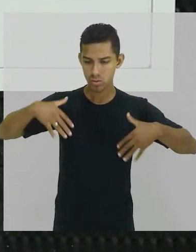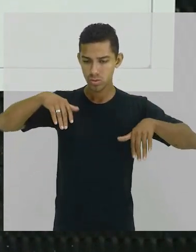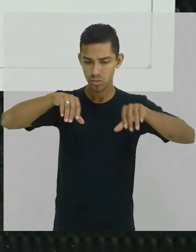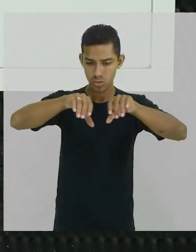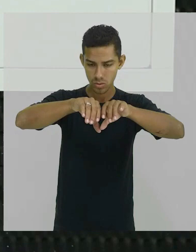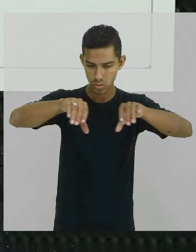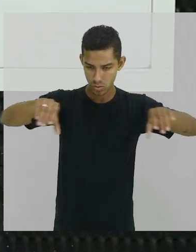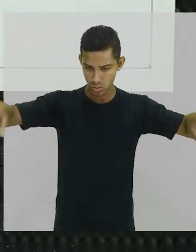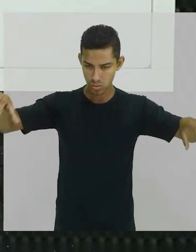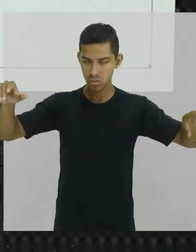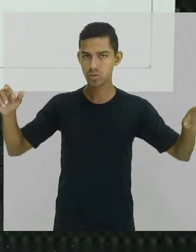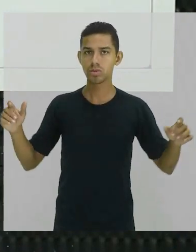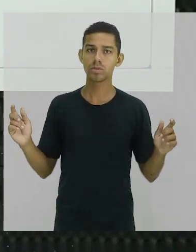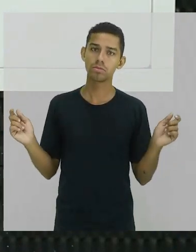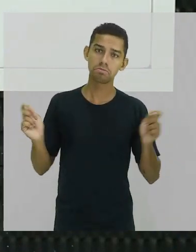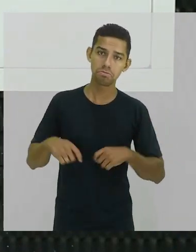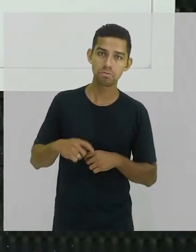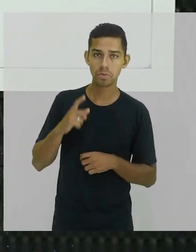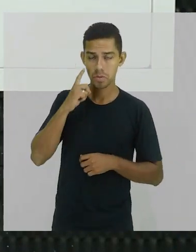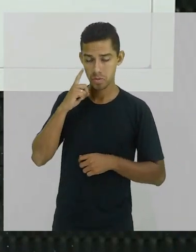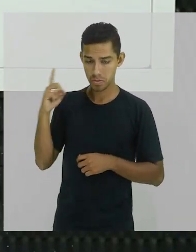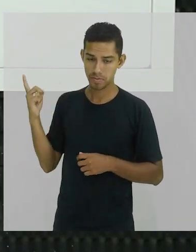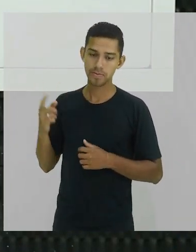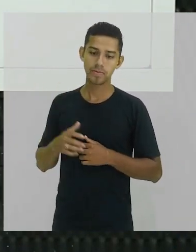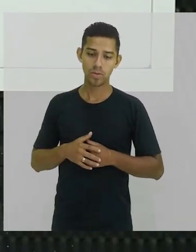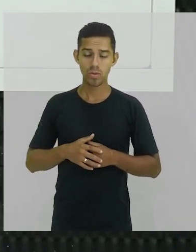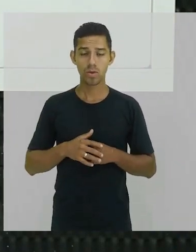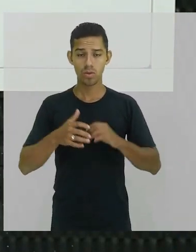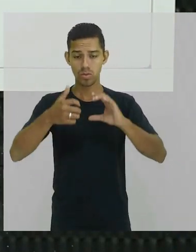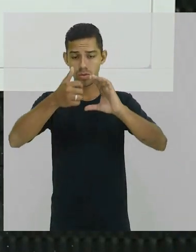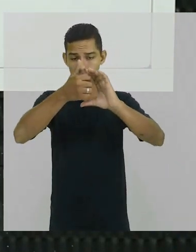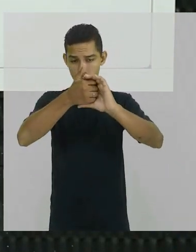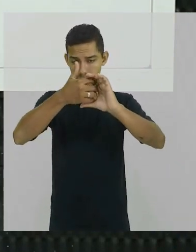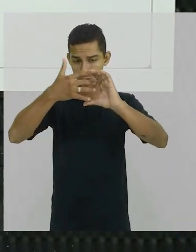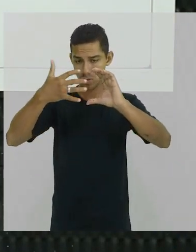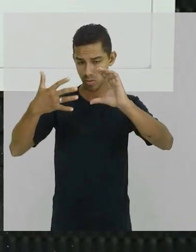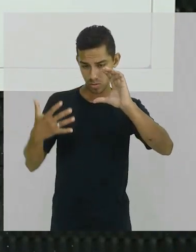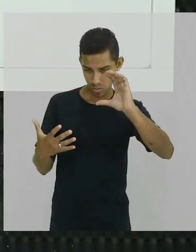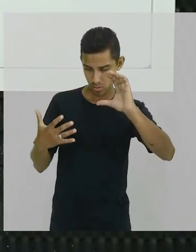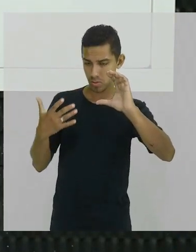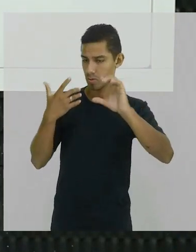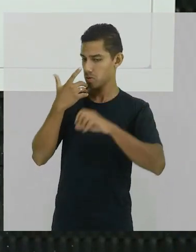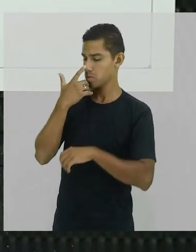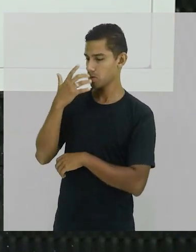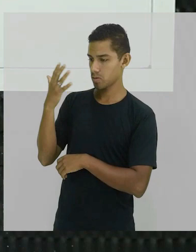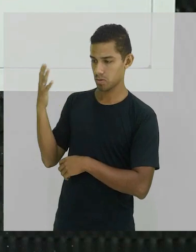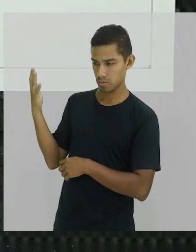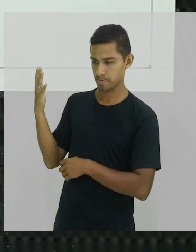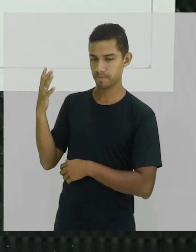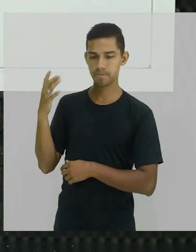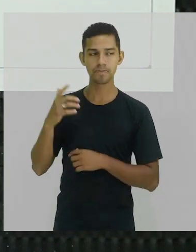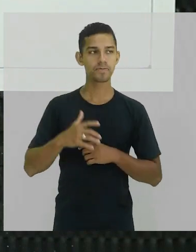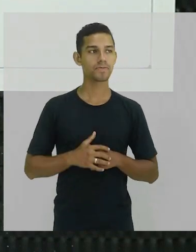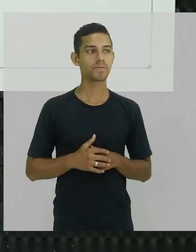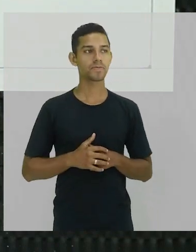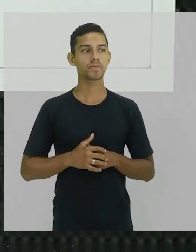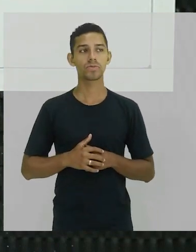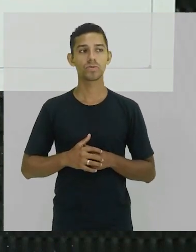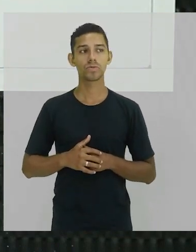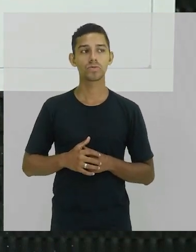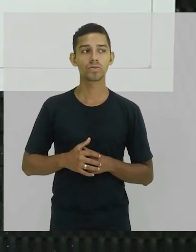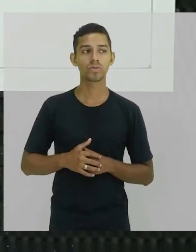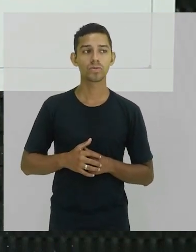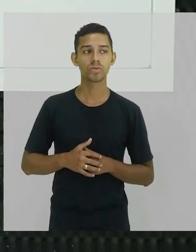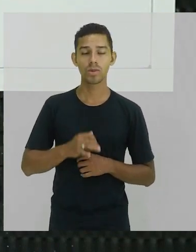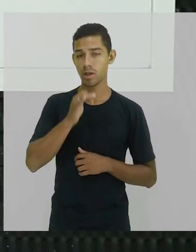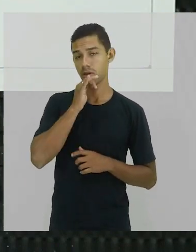tubos, tá certo? Então vamos ver algumas características aqui das ondas, ok? O primeiro caso, né?